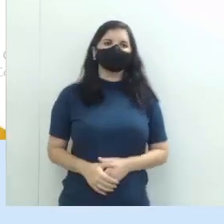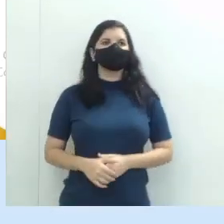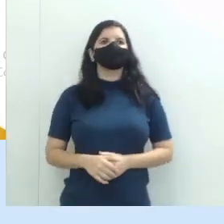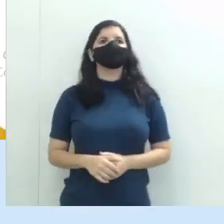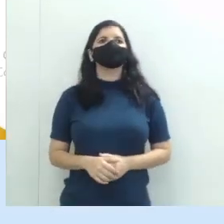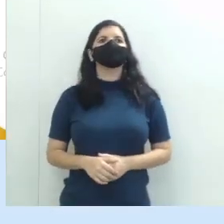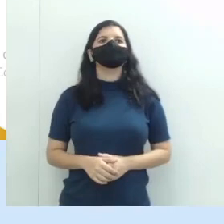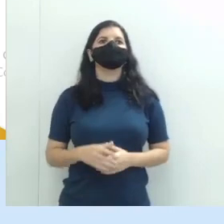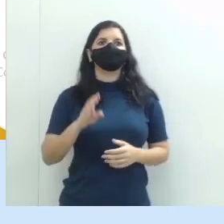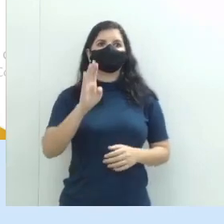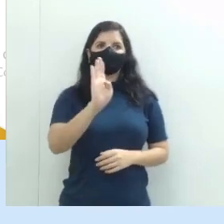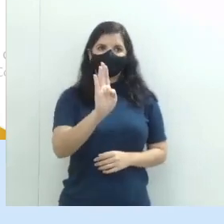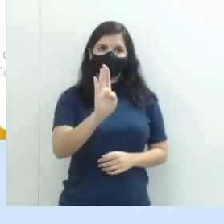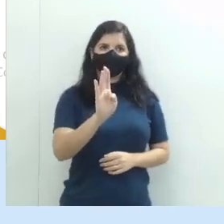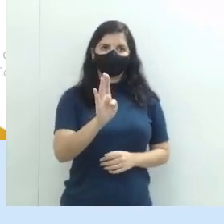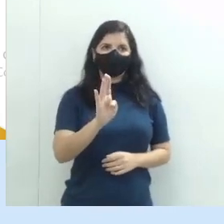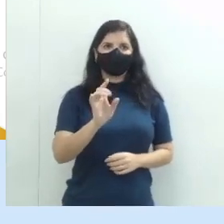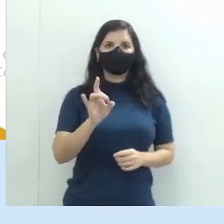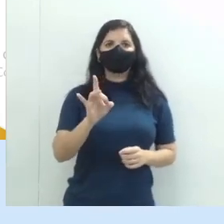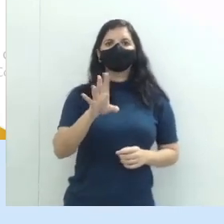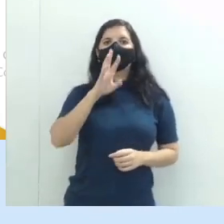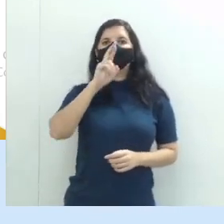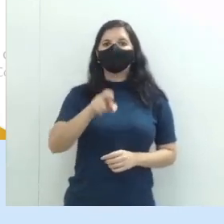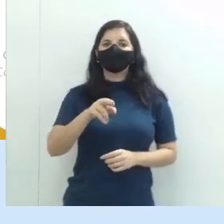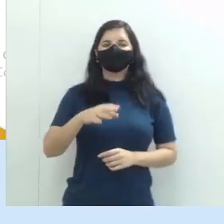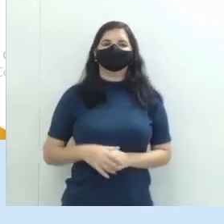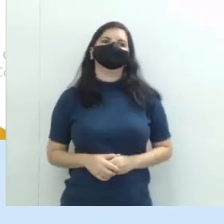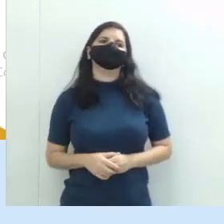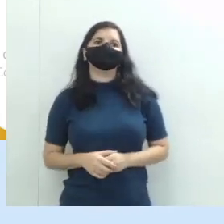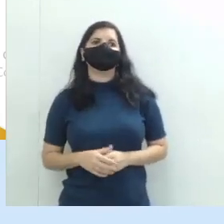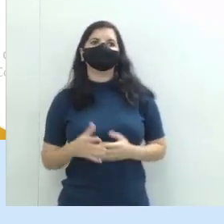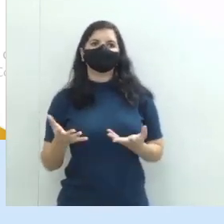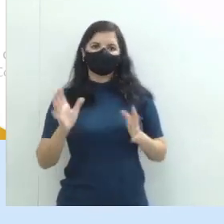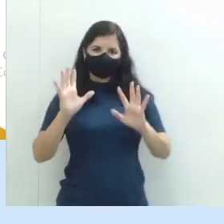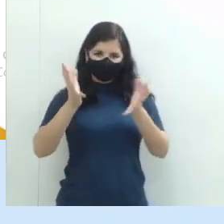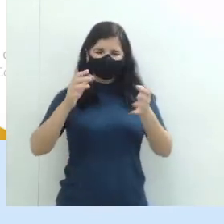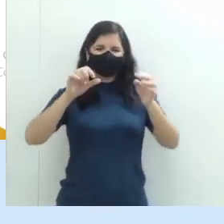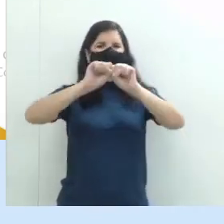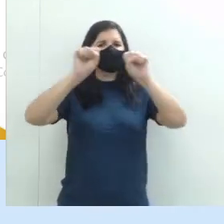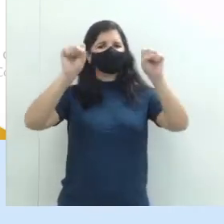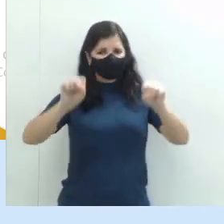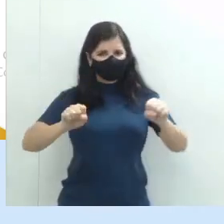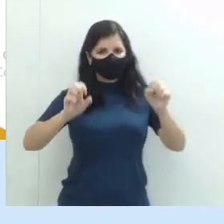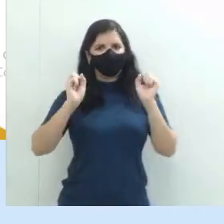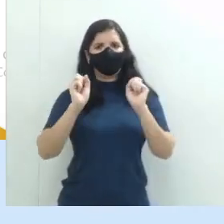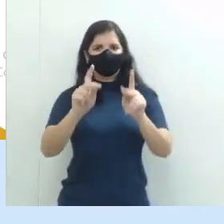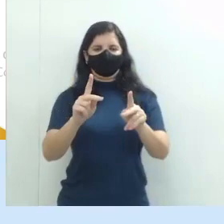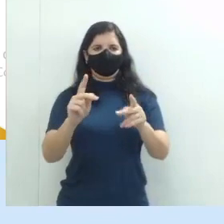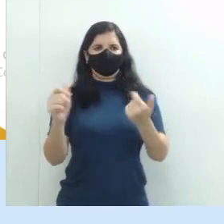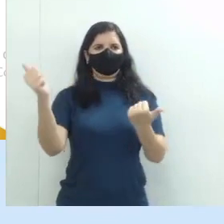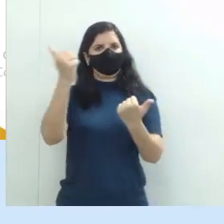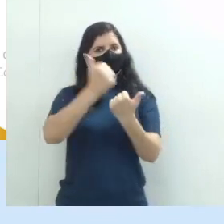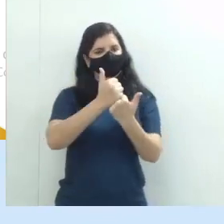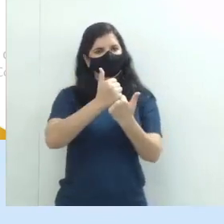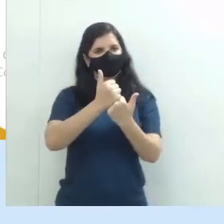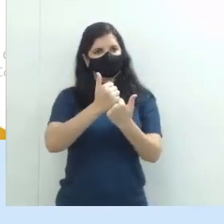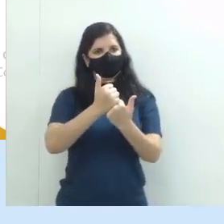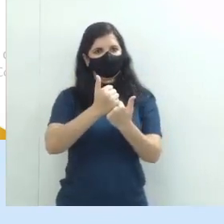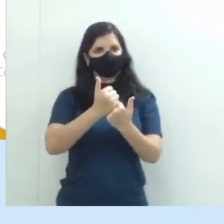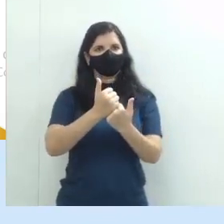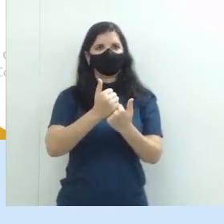para o item B agora. Vamos solucionar a questão. Eu já trouxe para vocês claramente por substituição, ó.